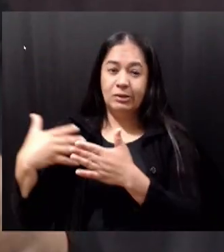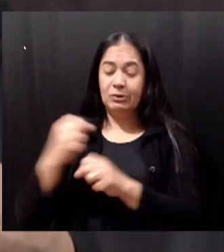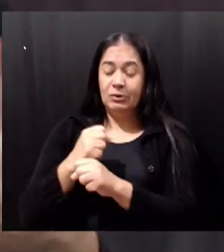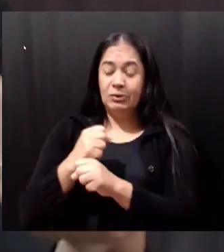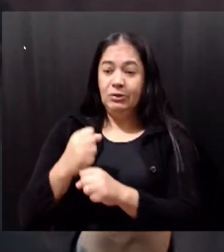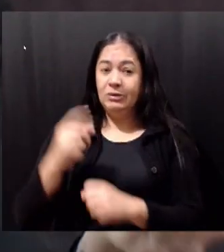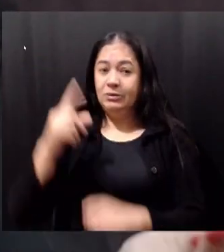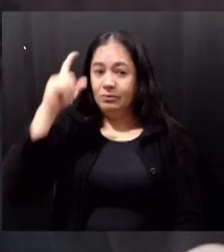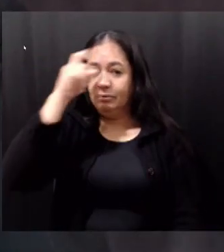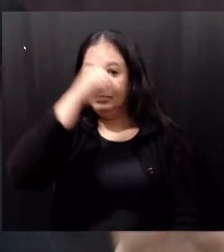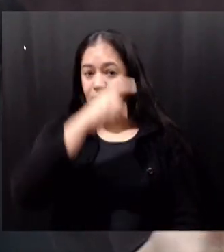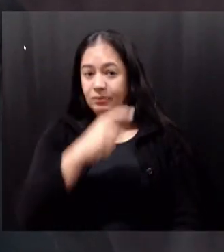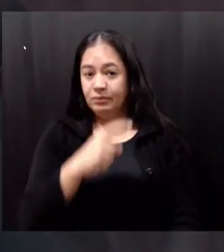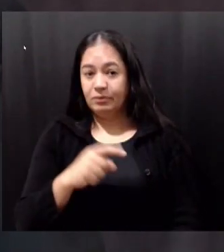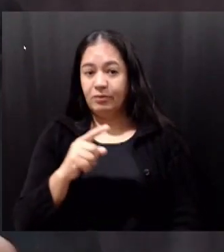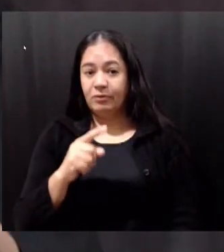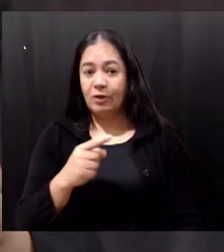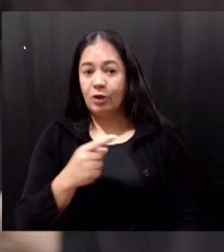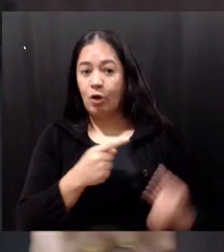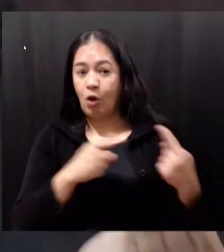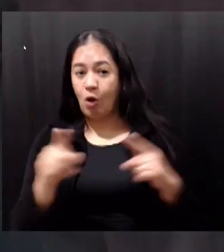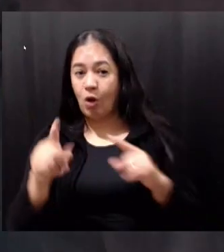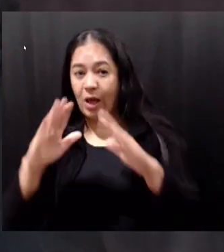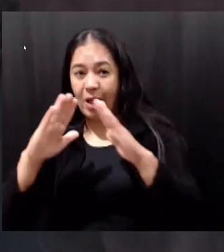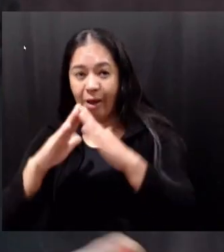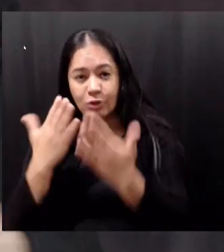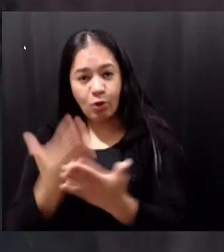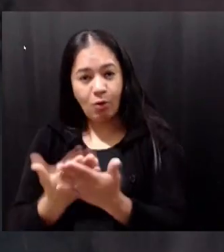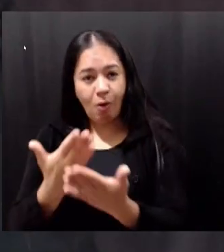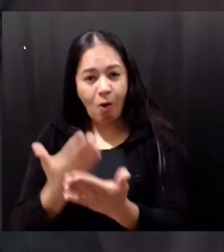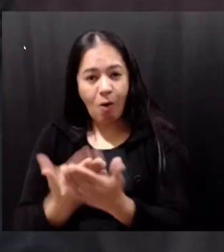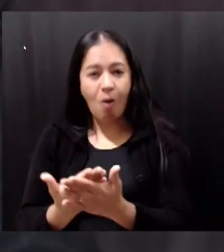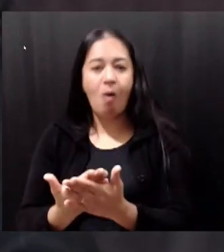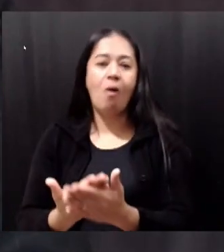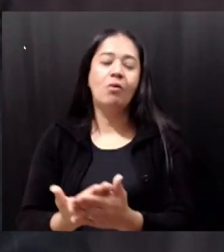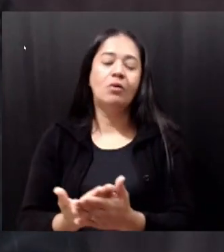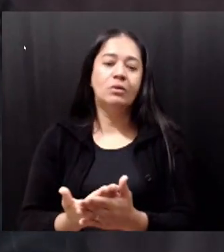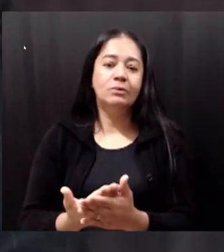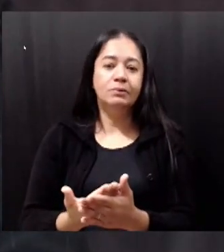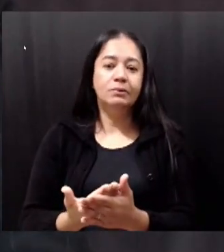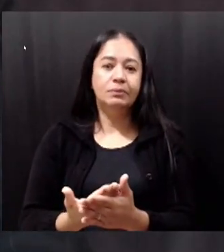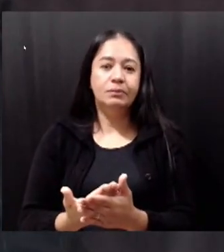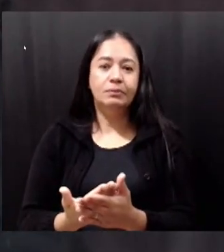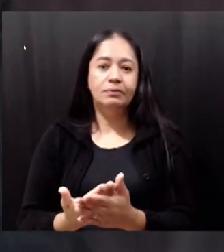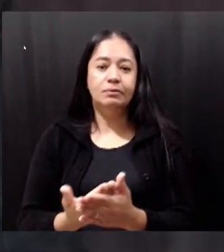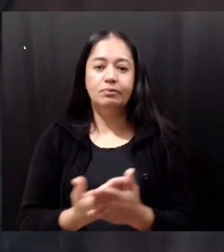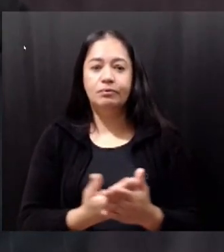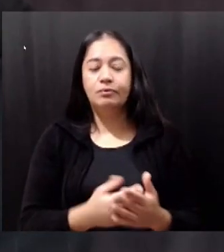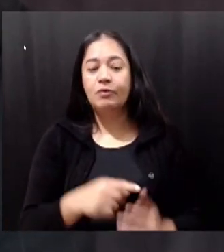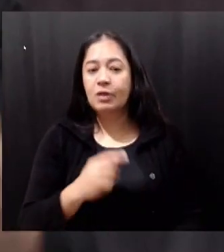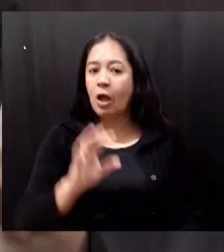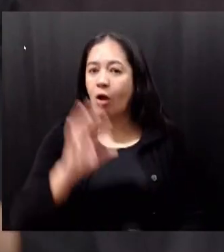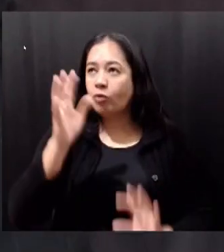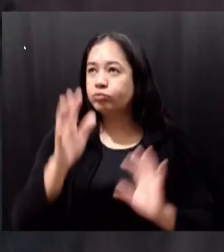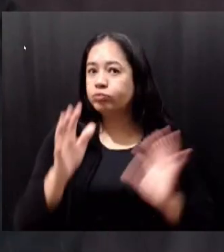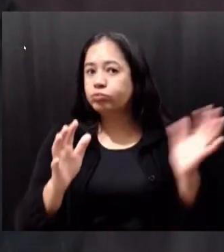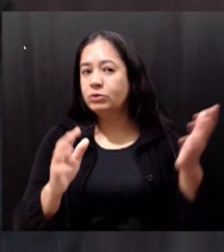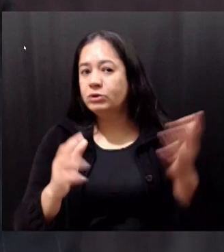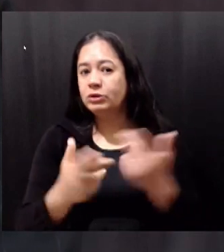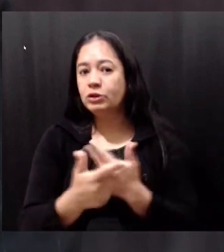de ataques a escolas, né, de massacres escolares. Sim. E tivemos alguns este ano,